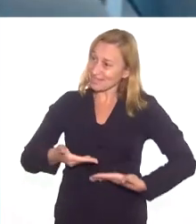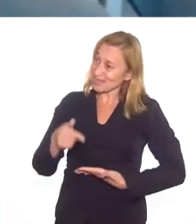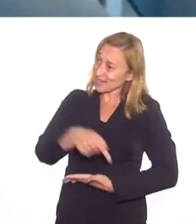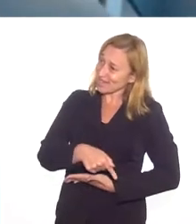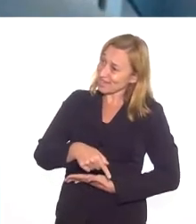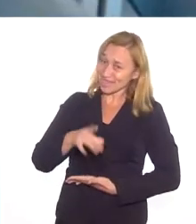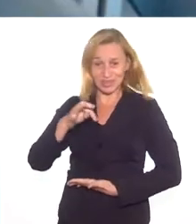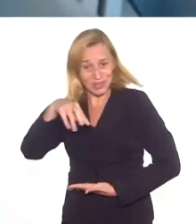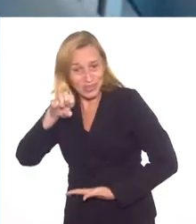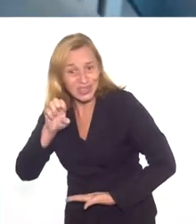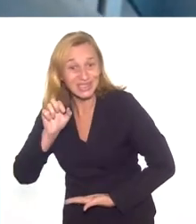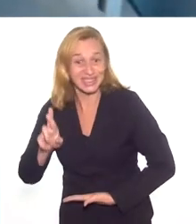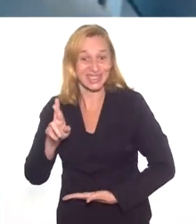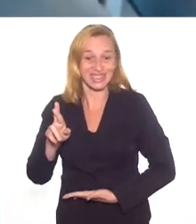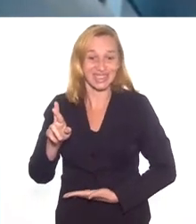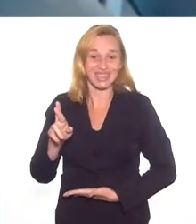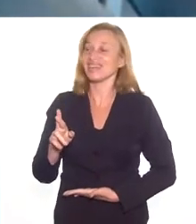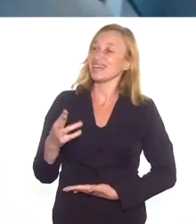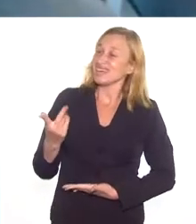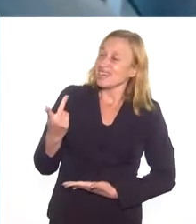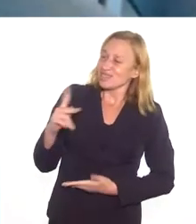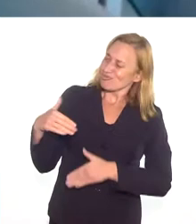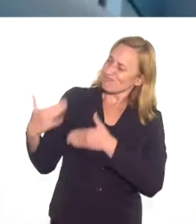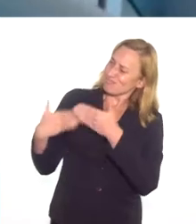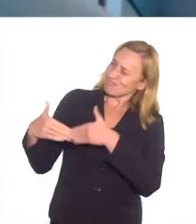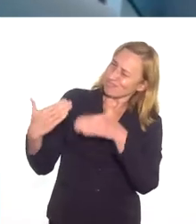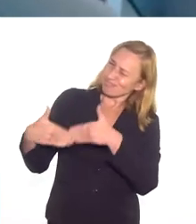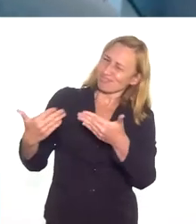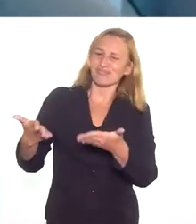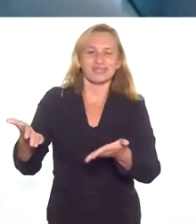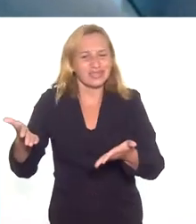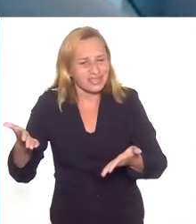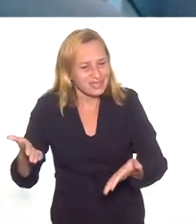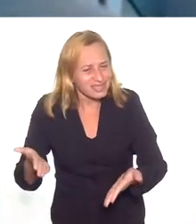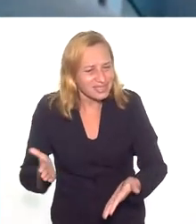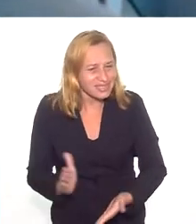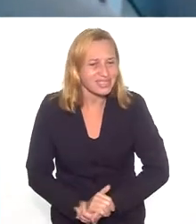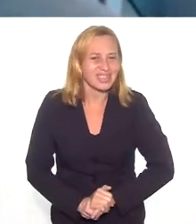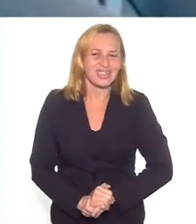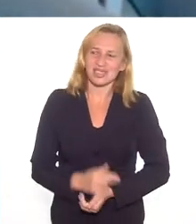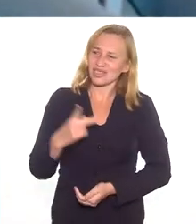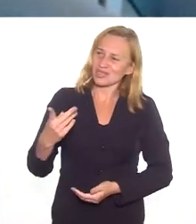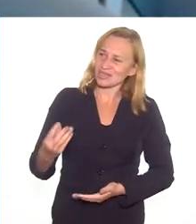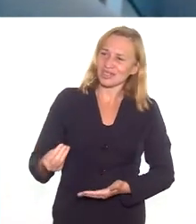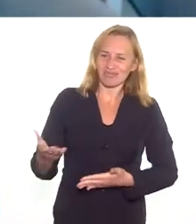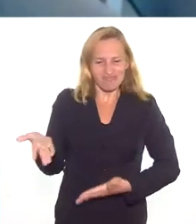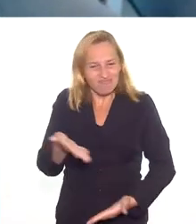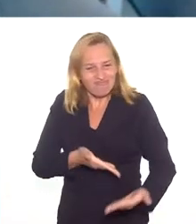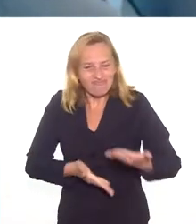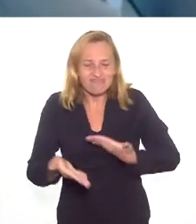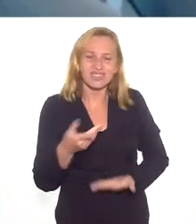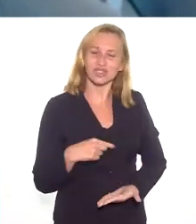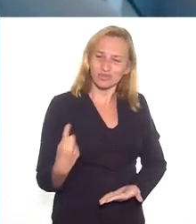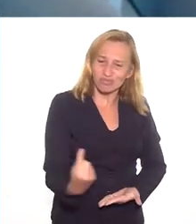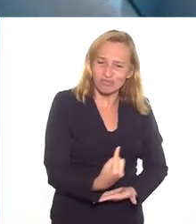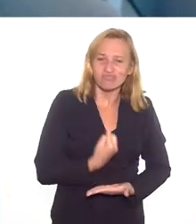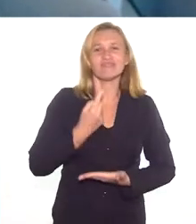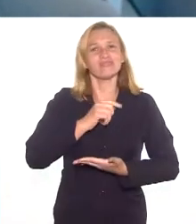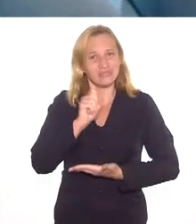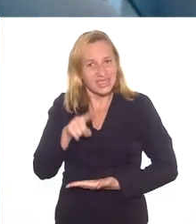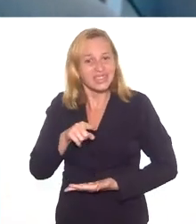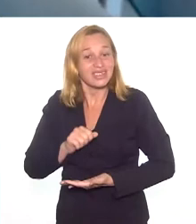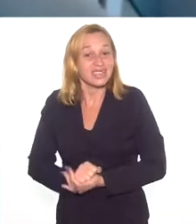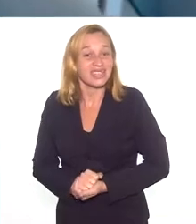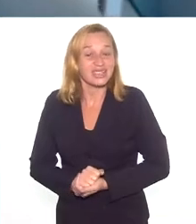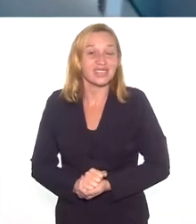aqui no Cultura em Resenha, dada a sua longa e prolífica parceria